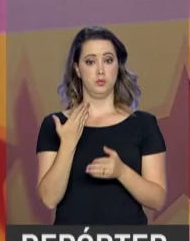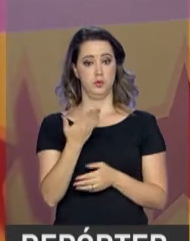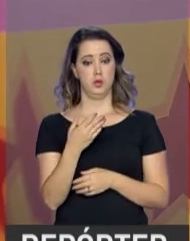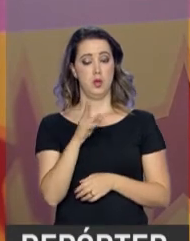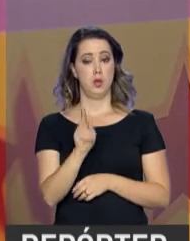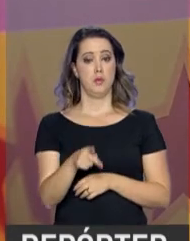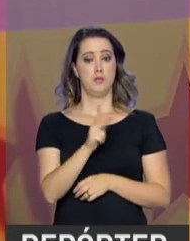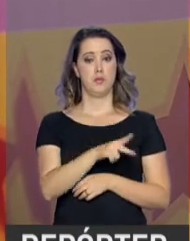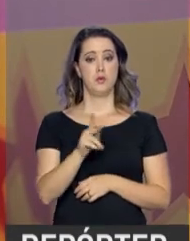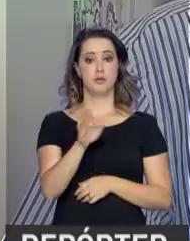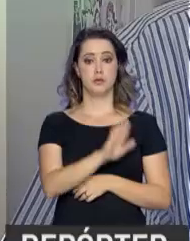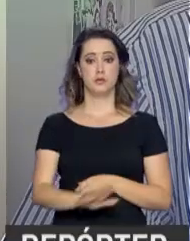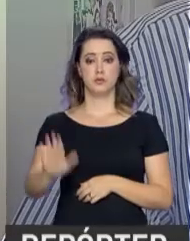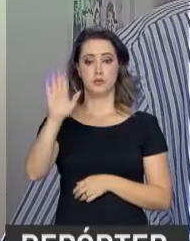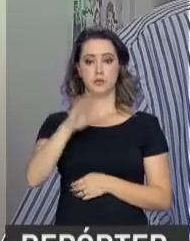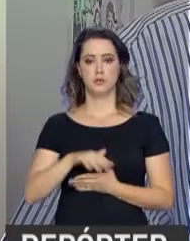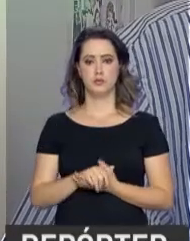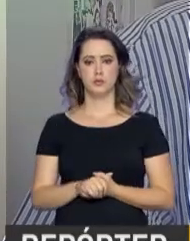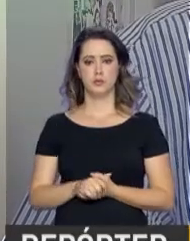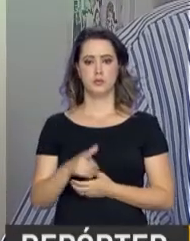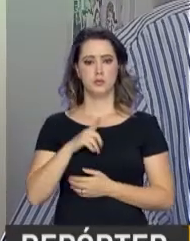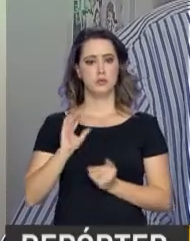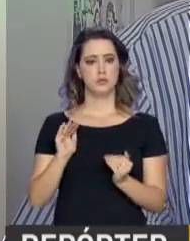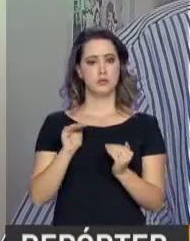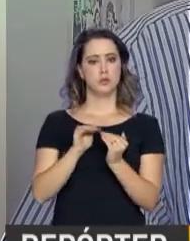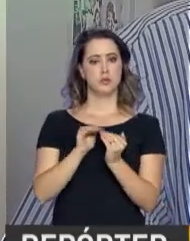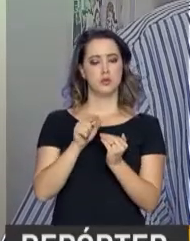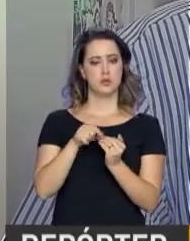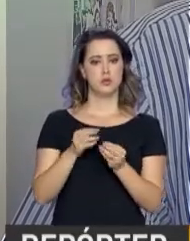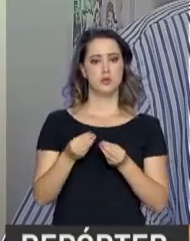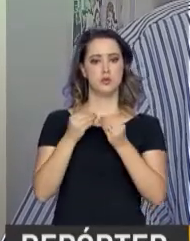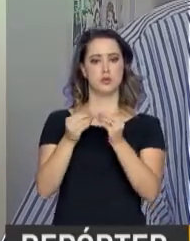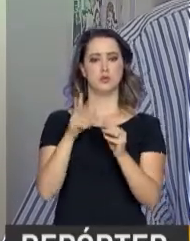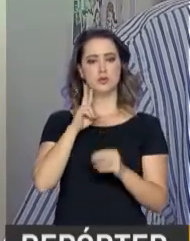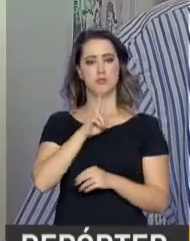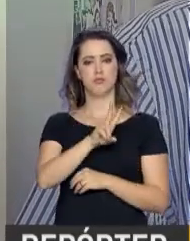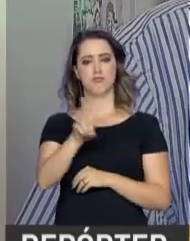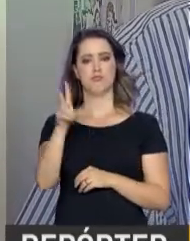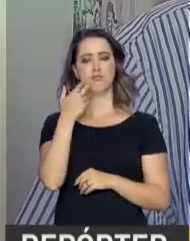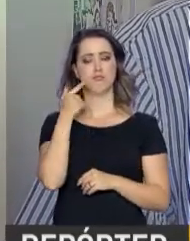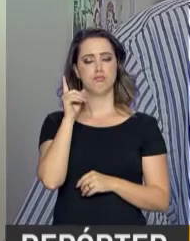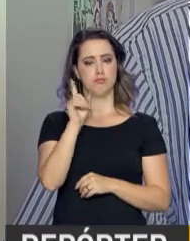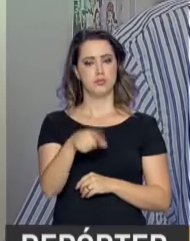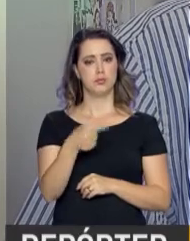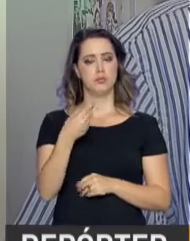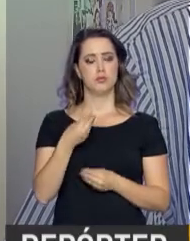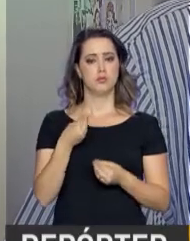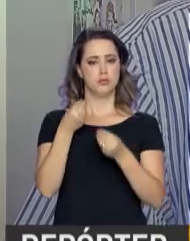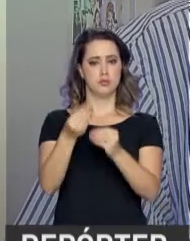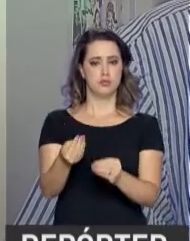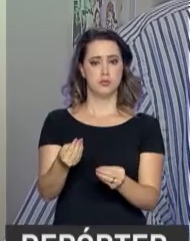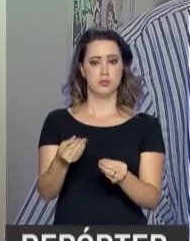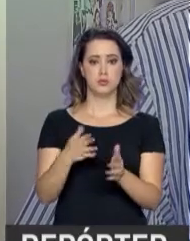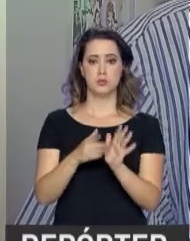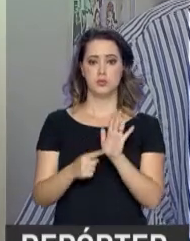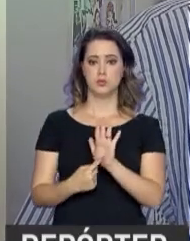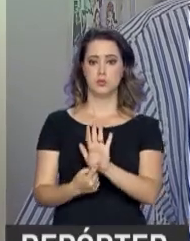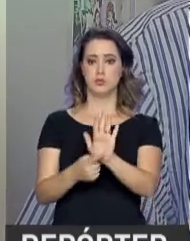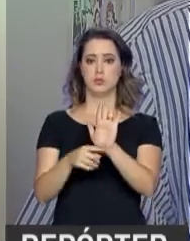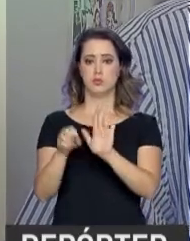professores do brasil ele tem esse objetivo sim de dar essa visibilidade de demonstrar para a sociedade